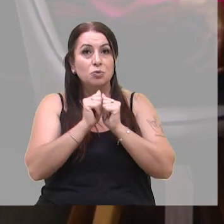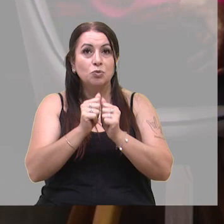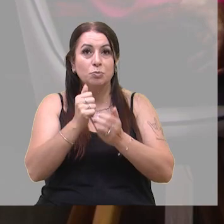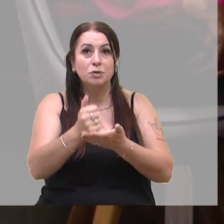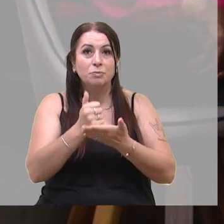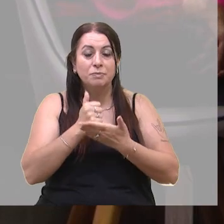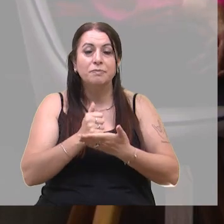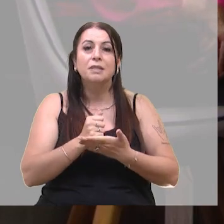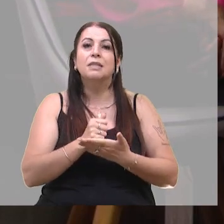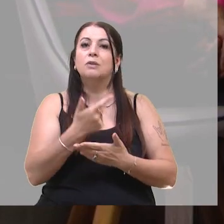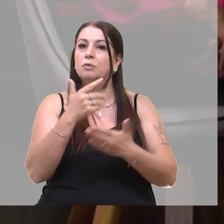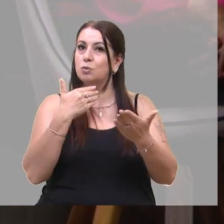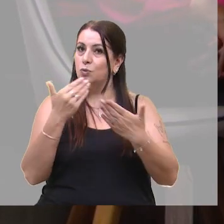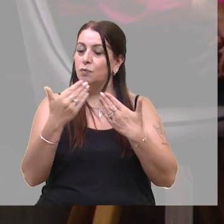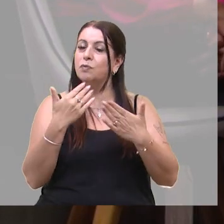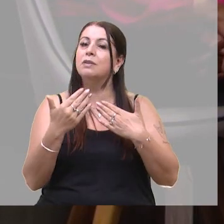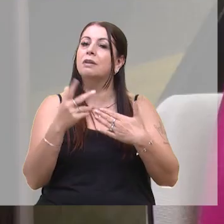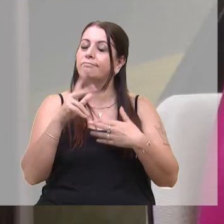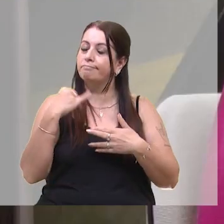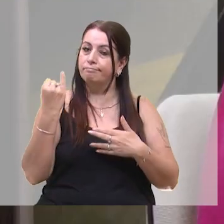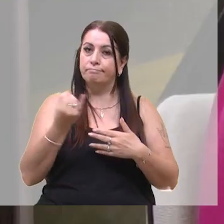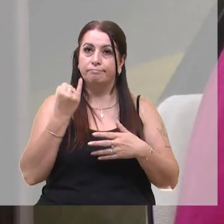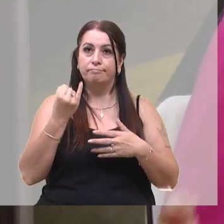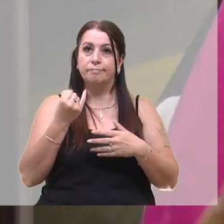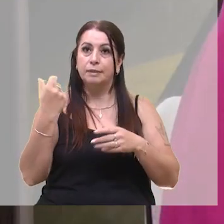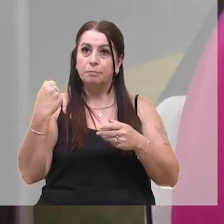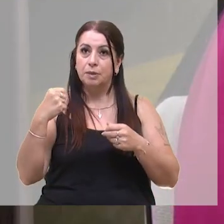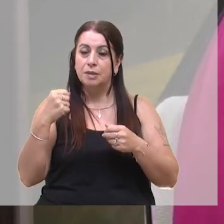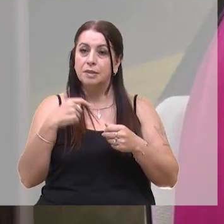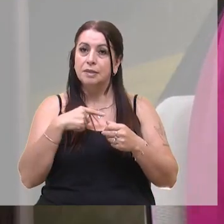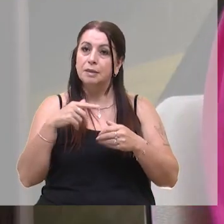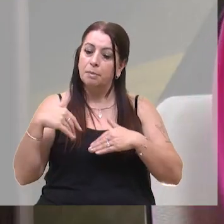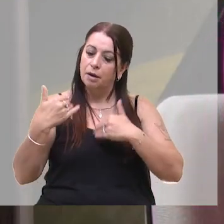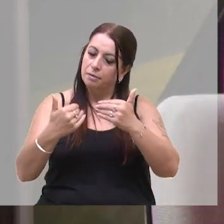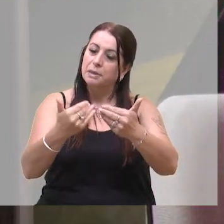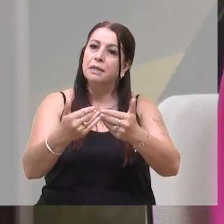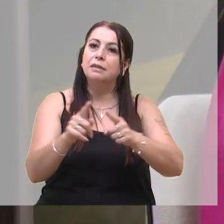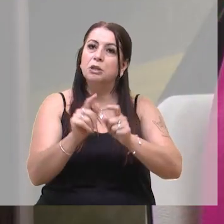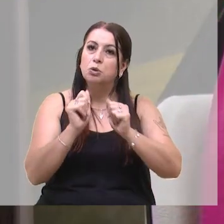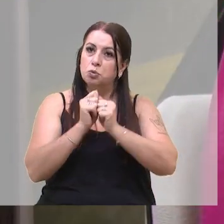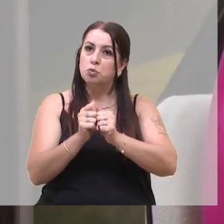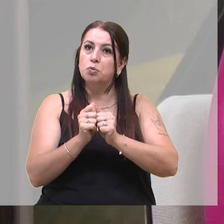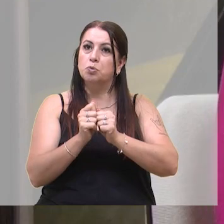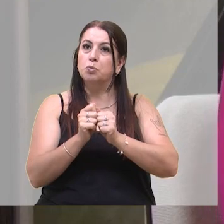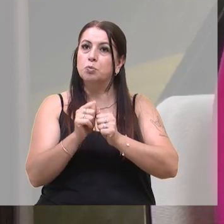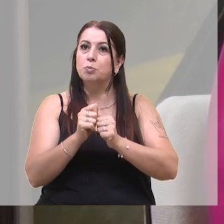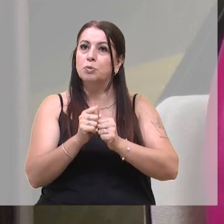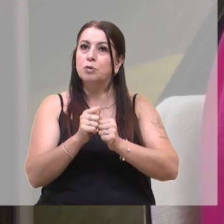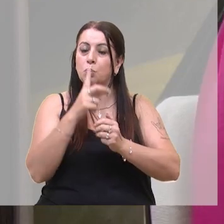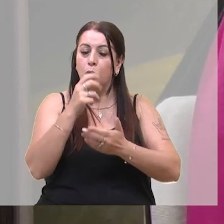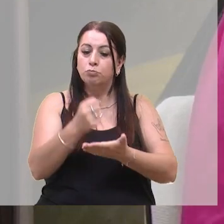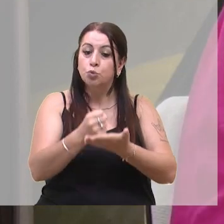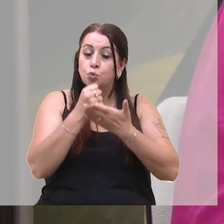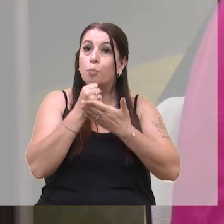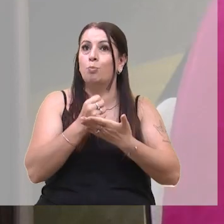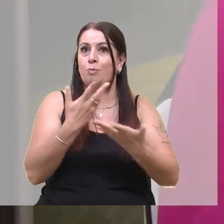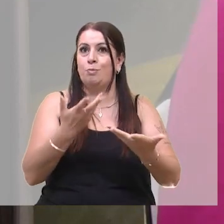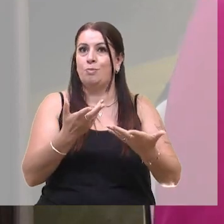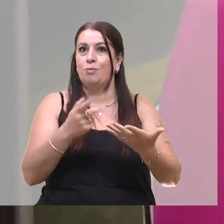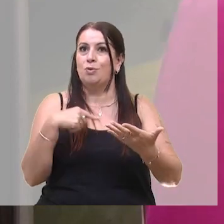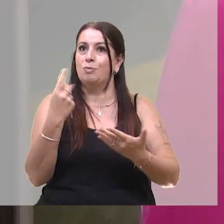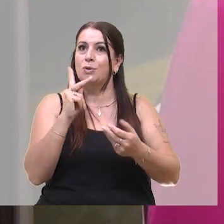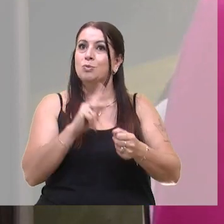suporte. Sem dúvida nenhuma, acho que é importantíssimo, né? A gente precisa, para caminhar, ter justamente essa palavra, suporte. Pessoas